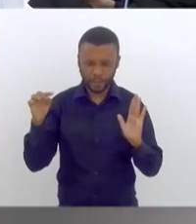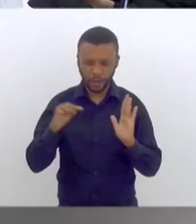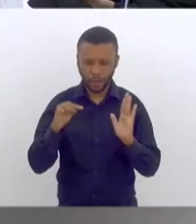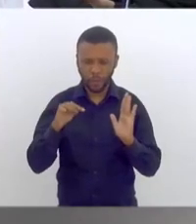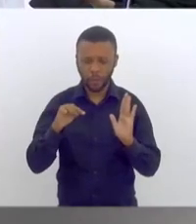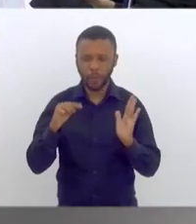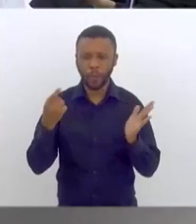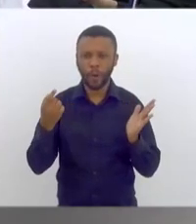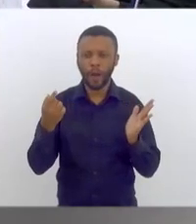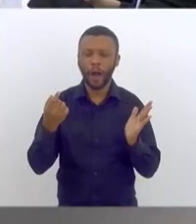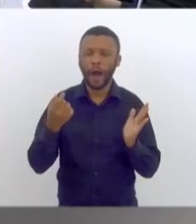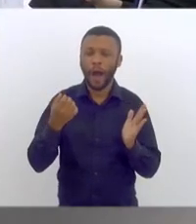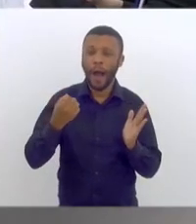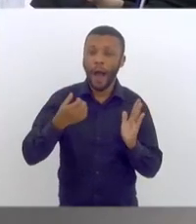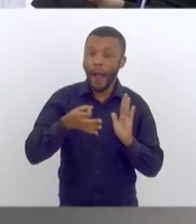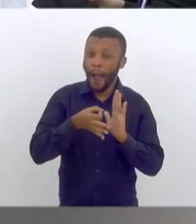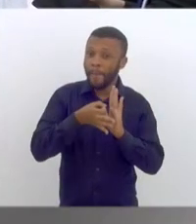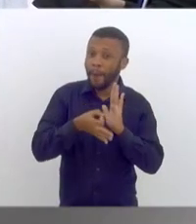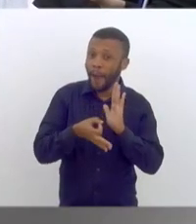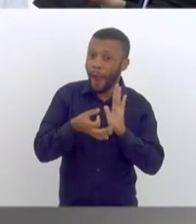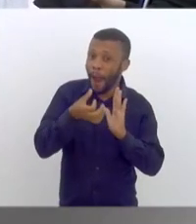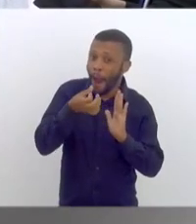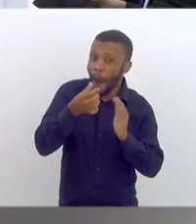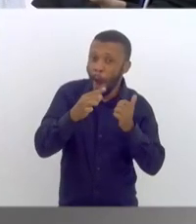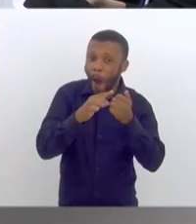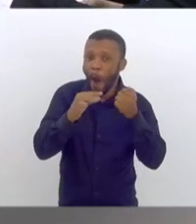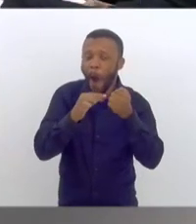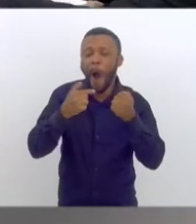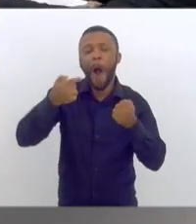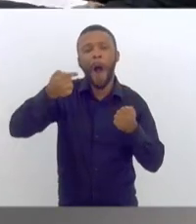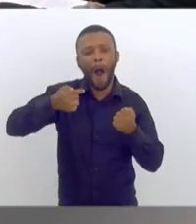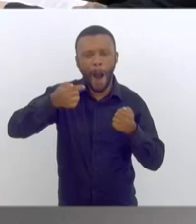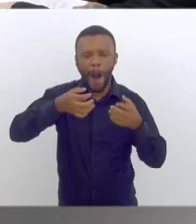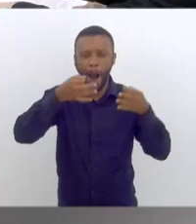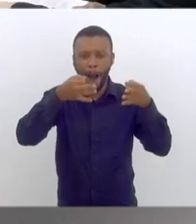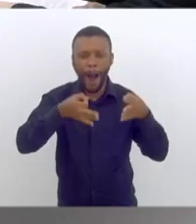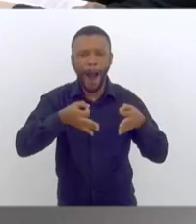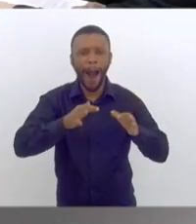Sexta ccj é o artigo sétimo não é isso